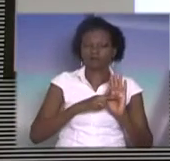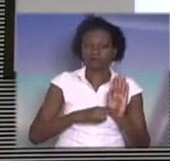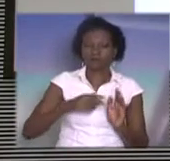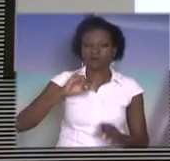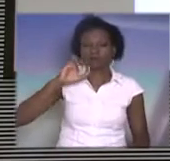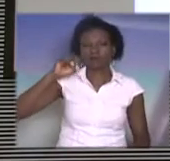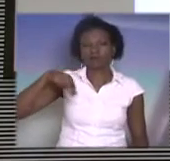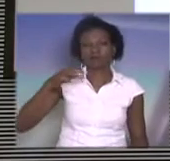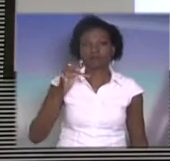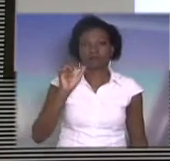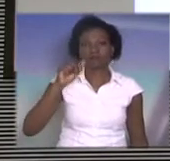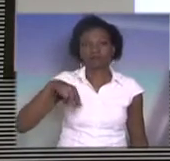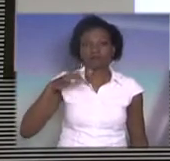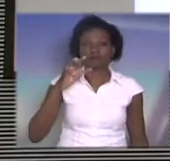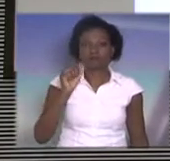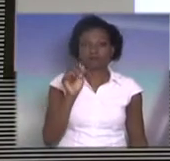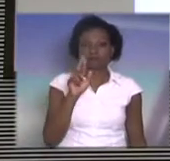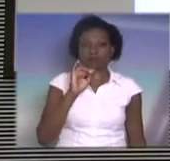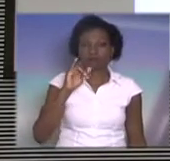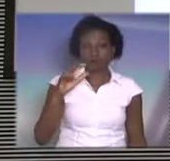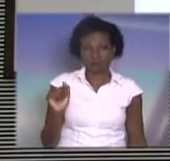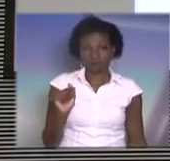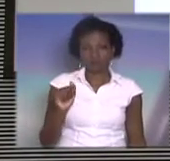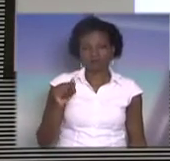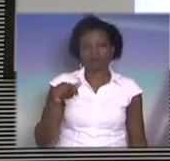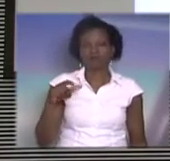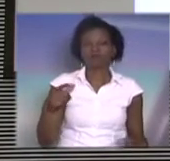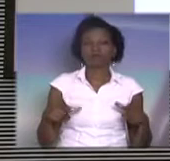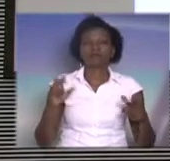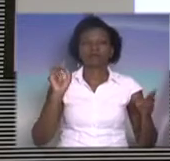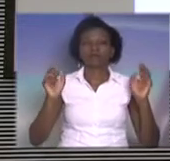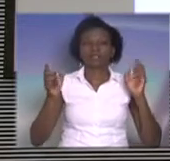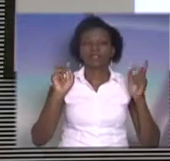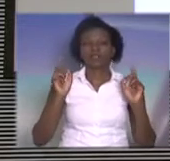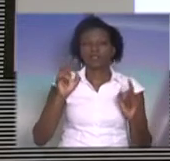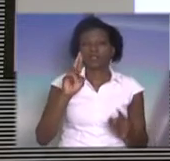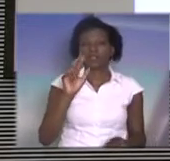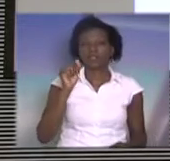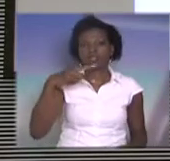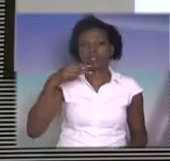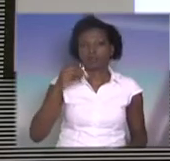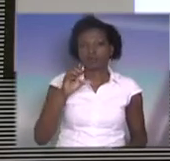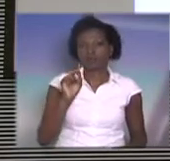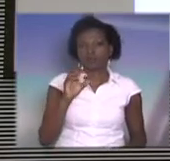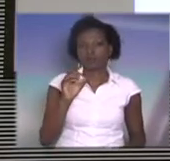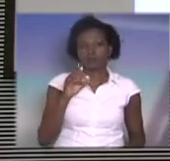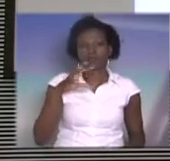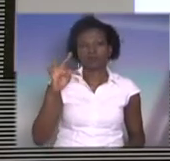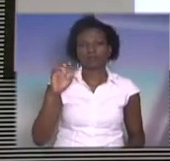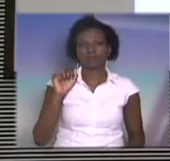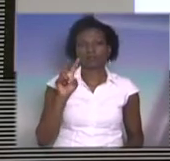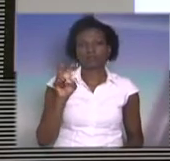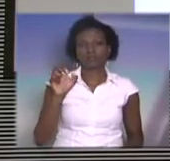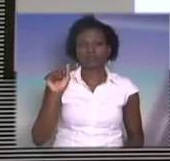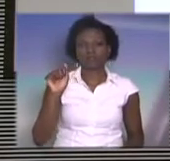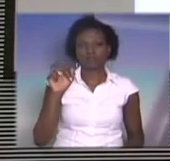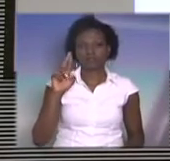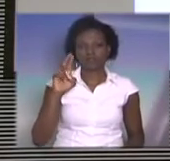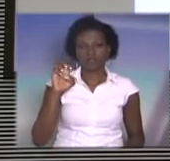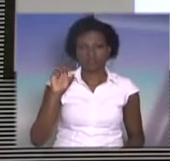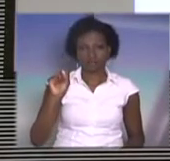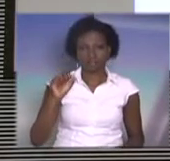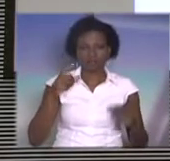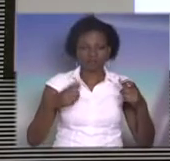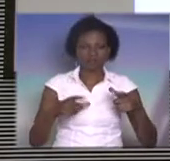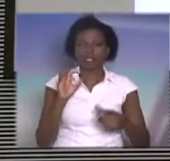Raposo Tavares, que está lá até hoje, é o 4º Batalhão de Infantaria Leve, lá no município de em Quitaúna,